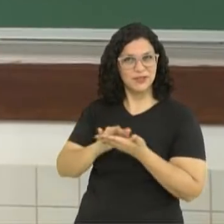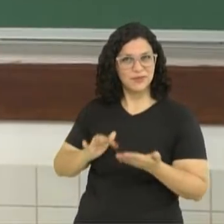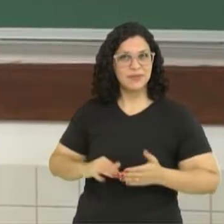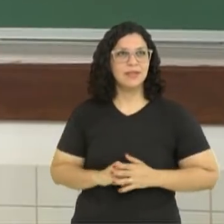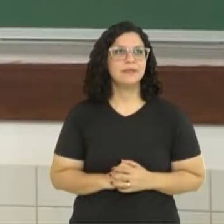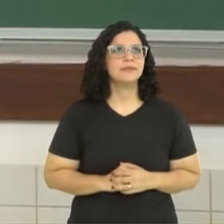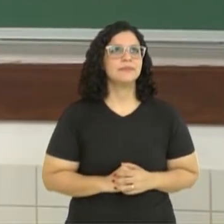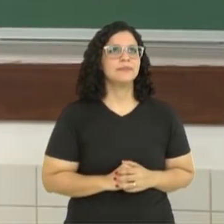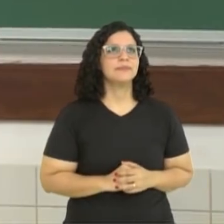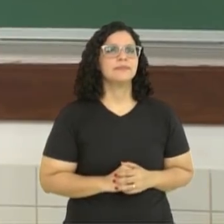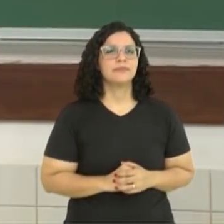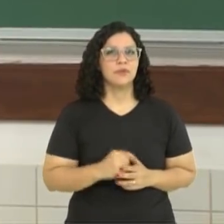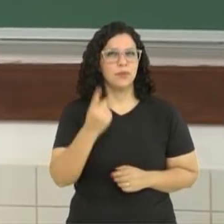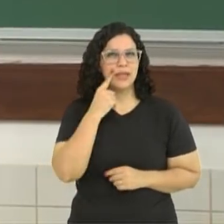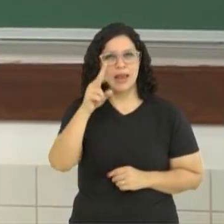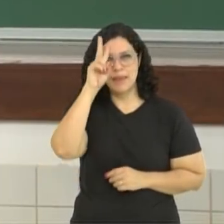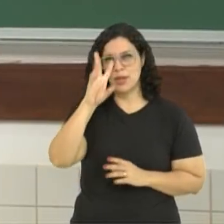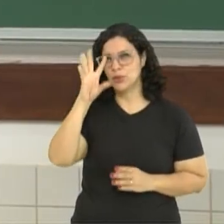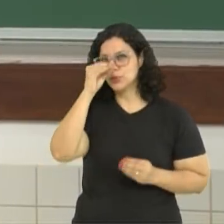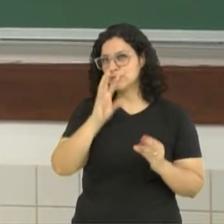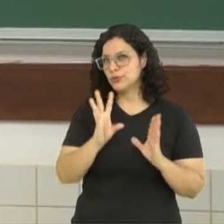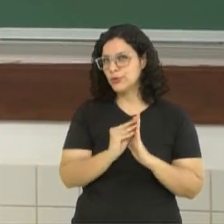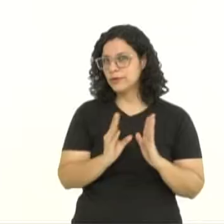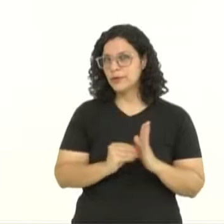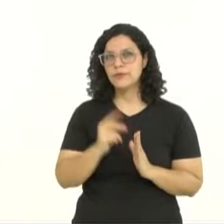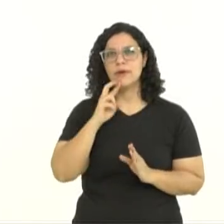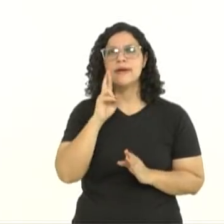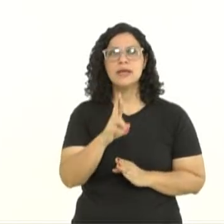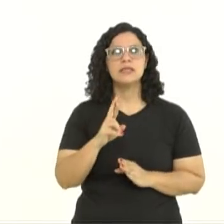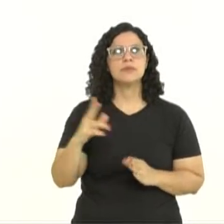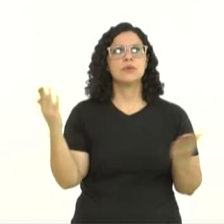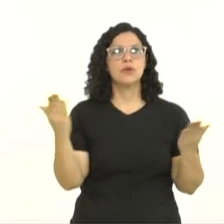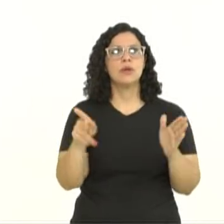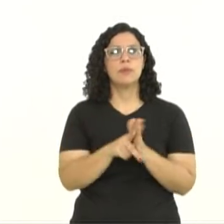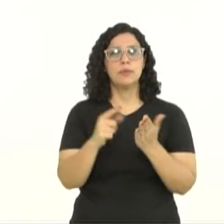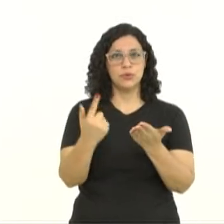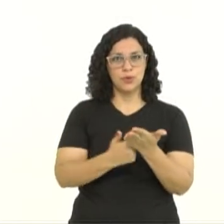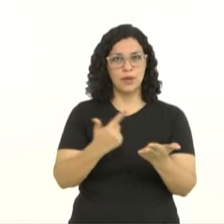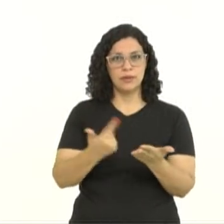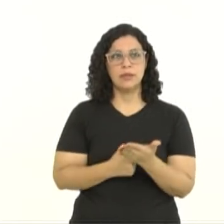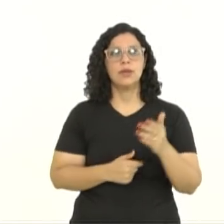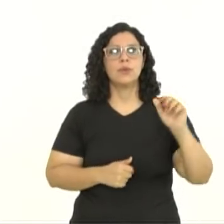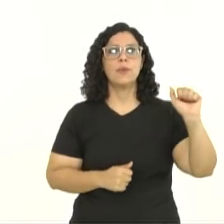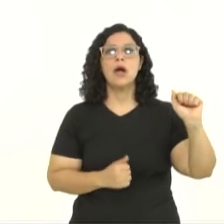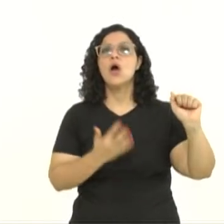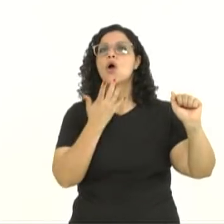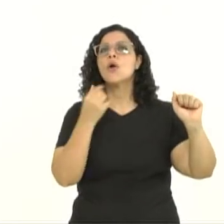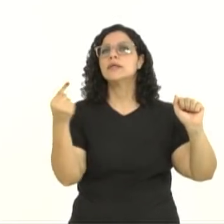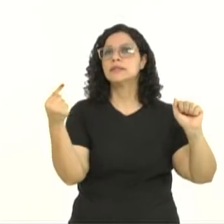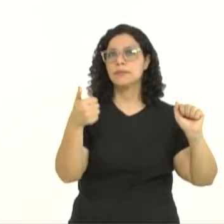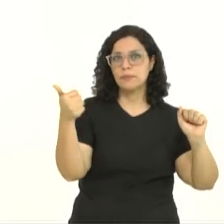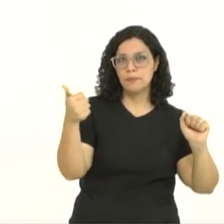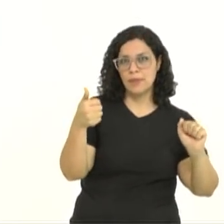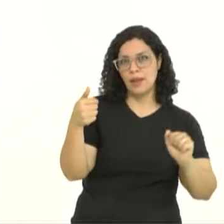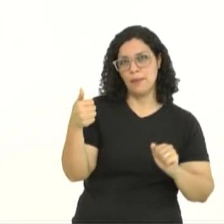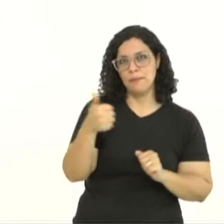fazer um pequeno exercício para a gente tentar relembrar tudo que a gente viu? Responda no seu caderno. Quais são as cores primárias segundo o